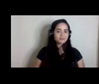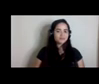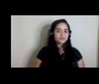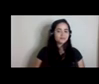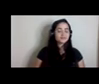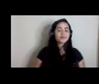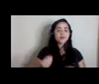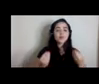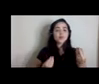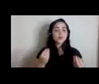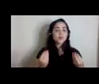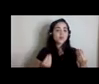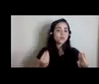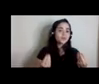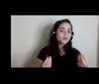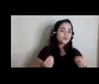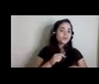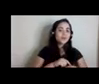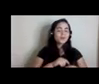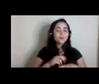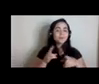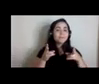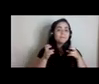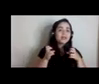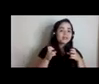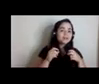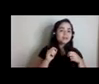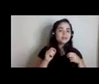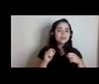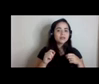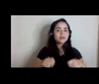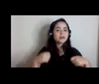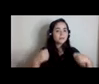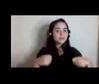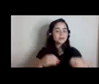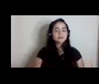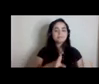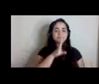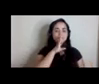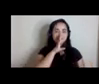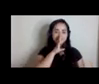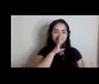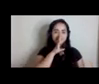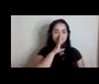Em que momento ele vai perceber a necessidade de silenciamento?